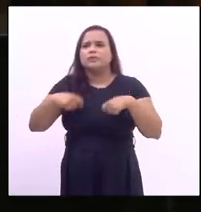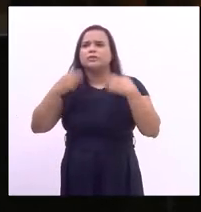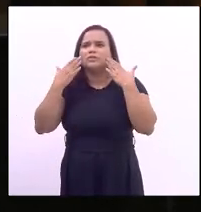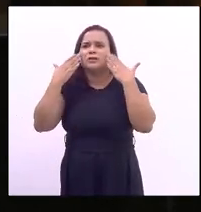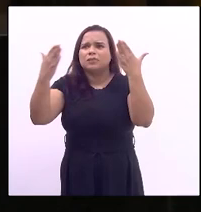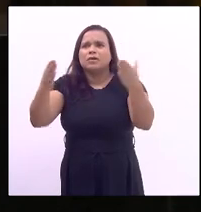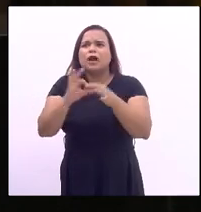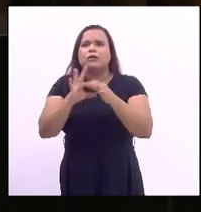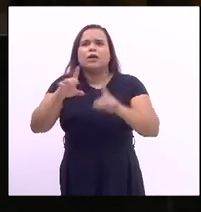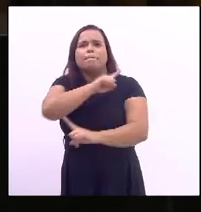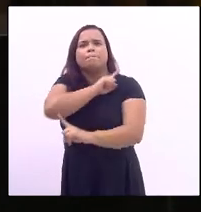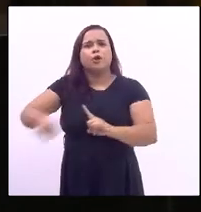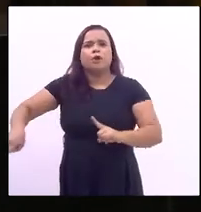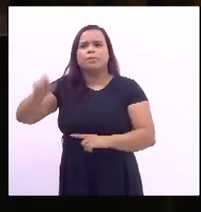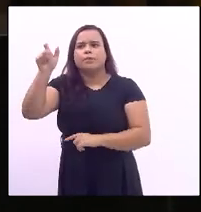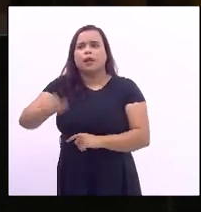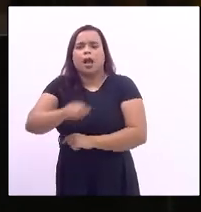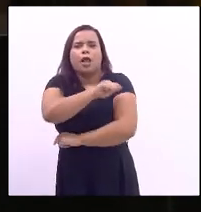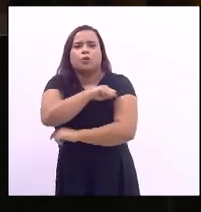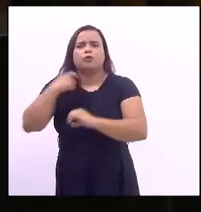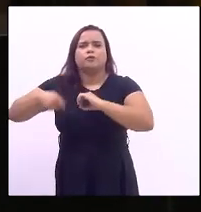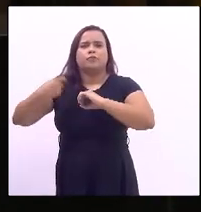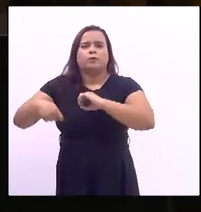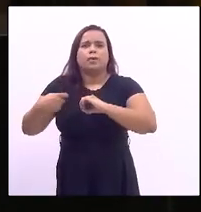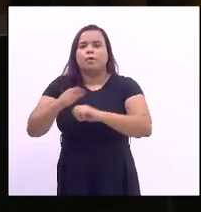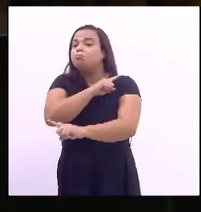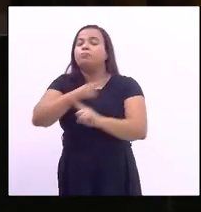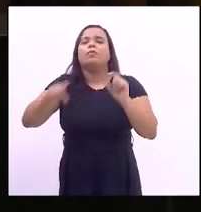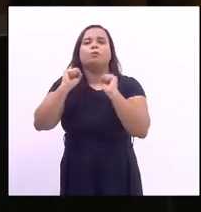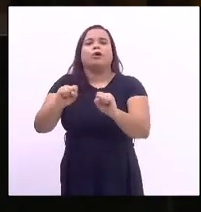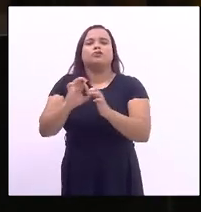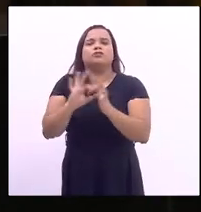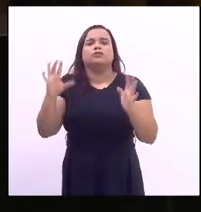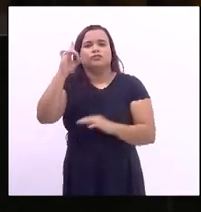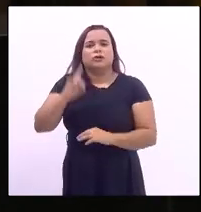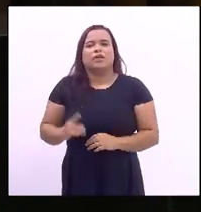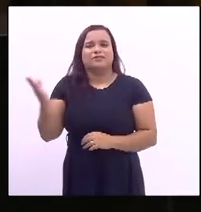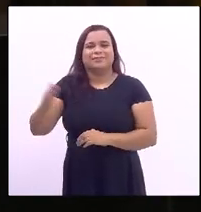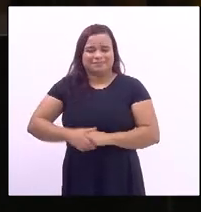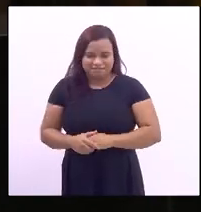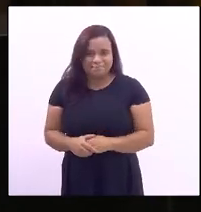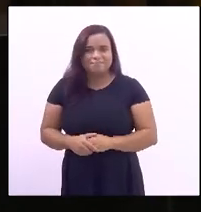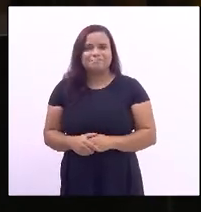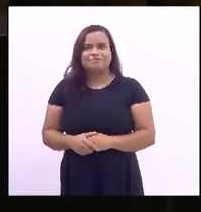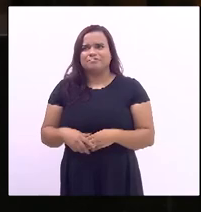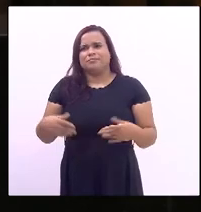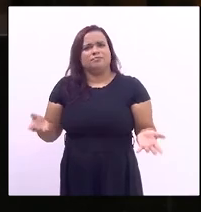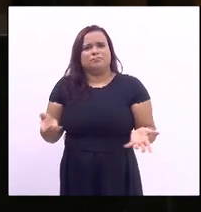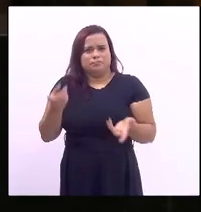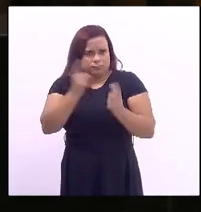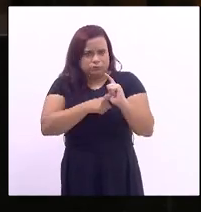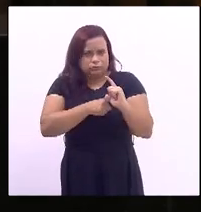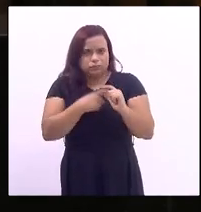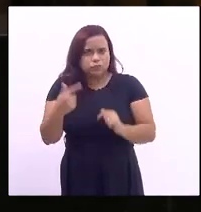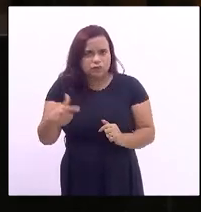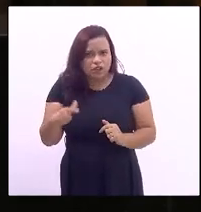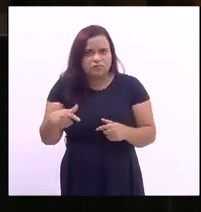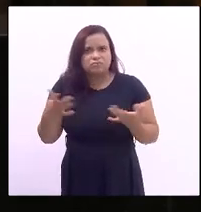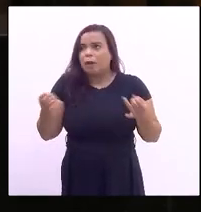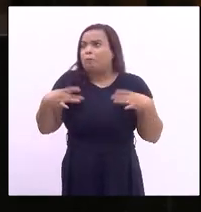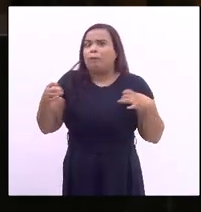autorizado a proibiu o aluno de filmar e Quem não deve não teme